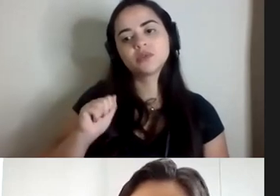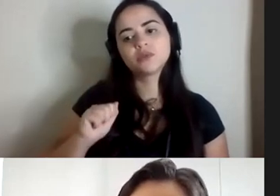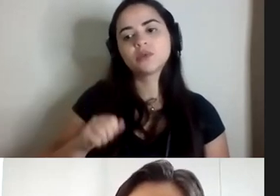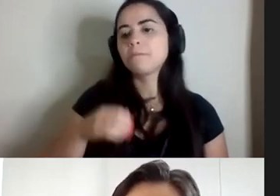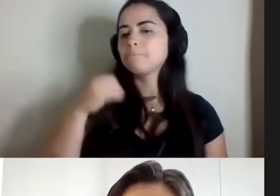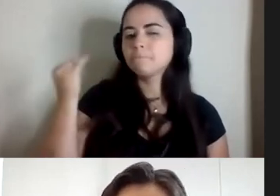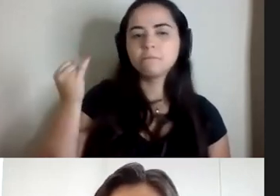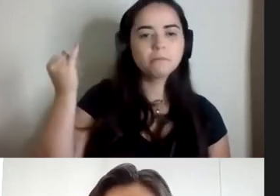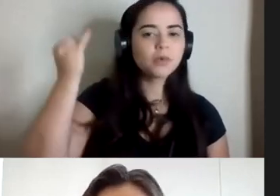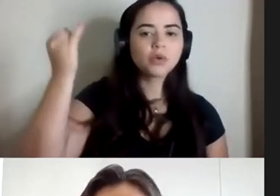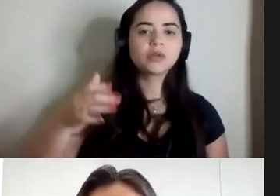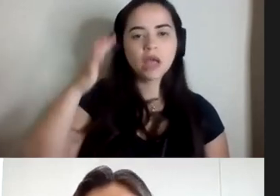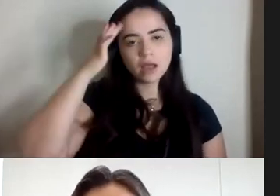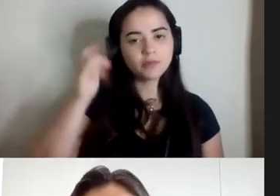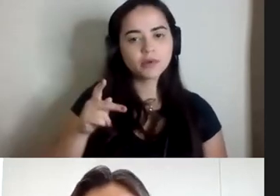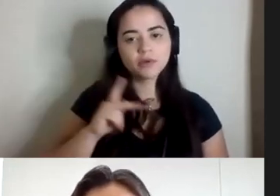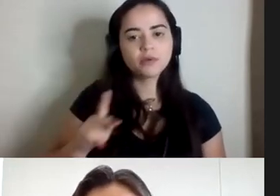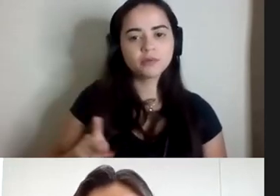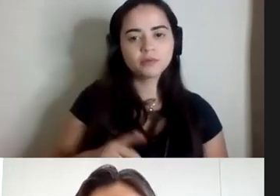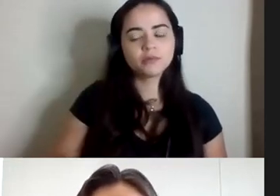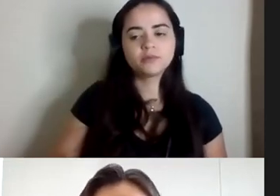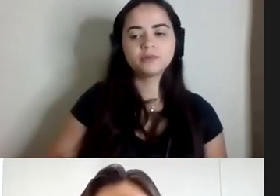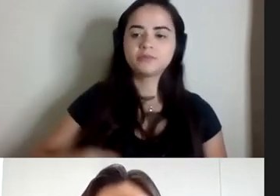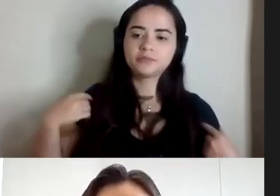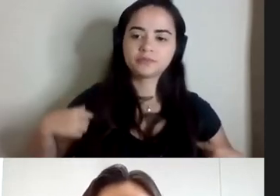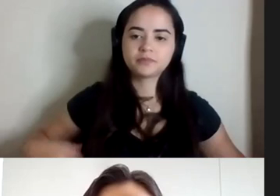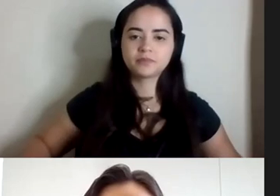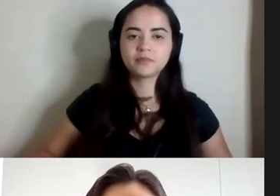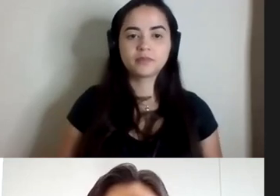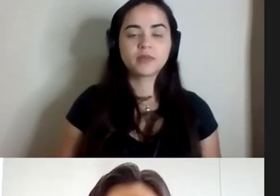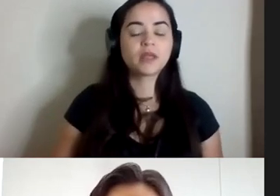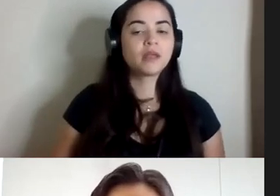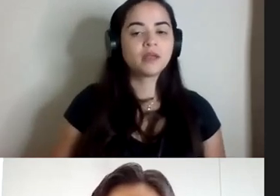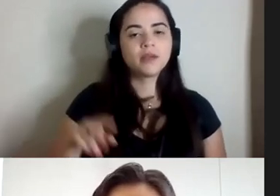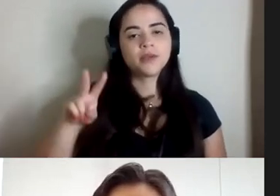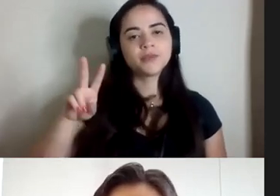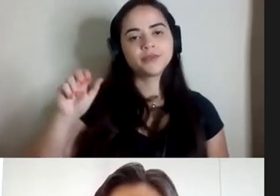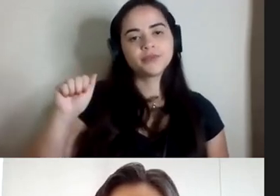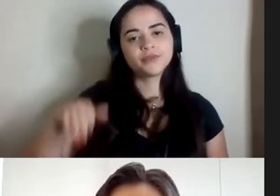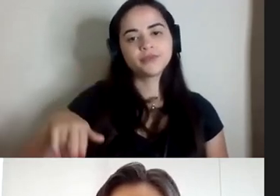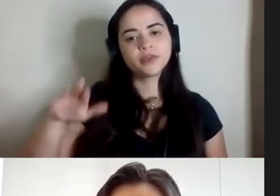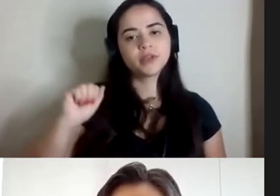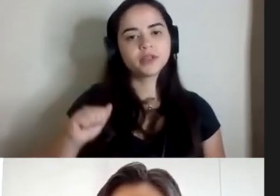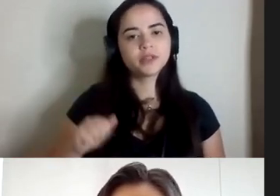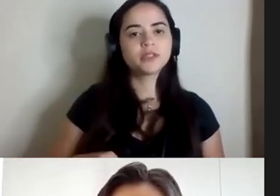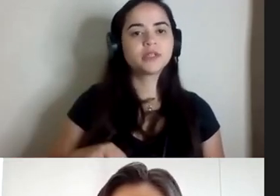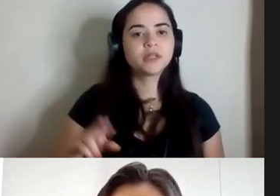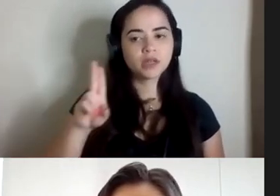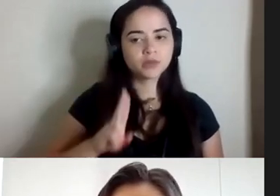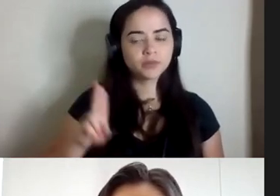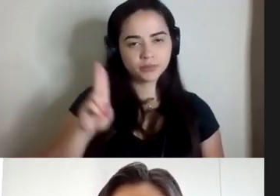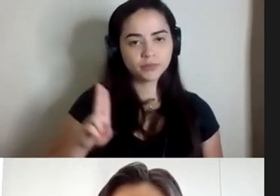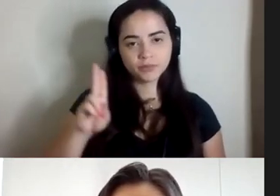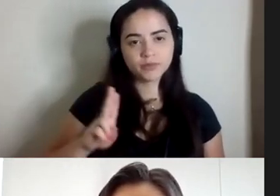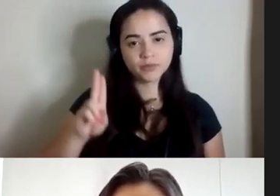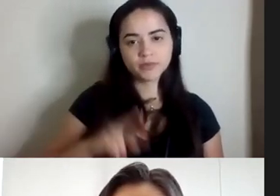professora Vânia que fala, professor Rodrigo, que é do IFES, como eu já disse, e amanhã a professora Vânia, que é da Universidade Federal aqui do Espírito